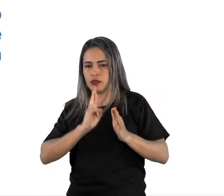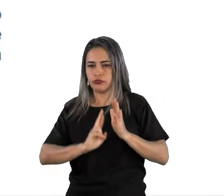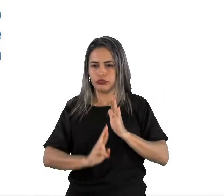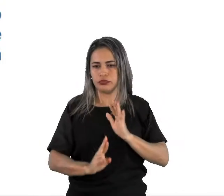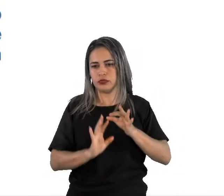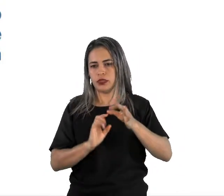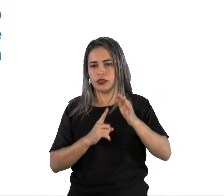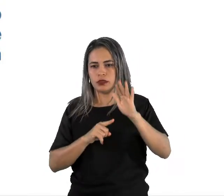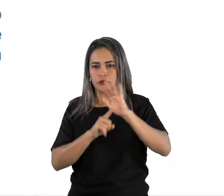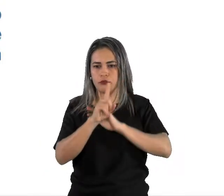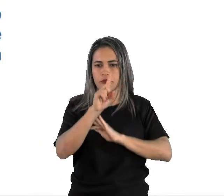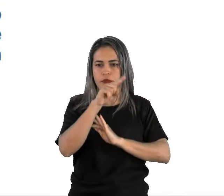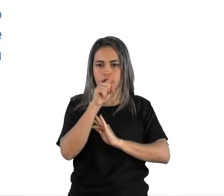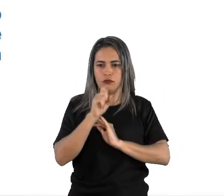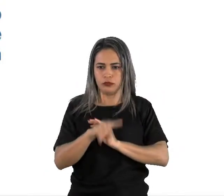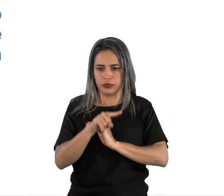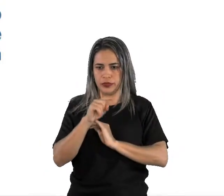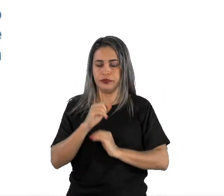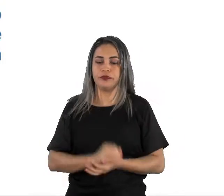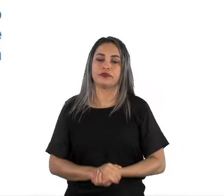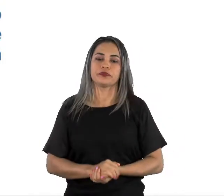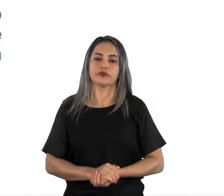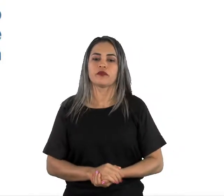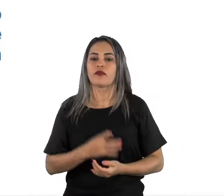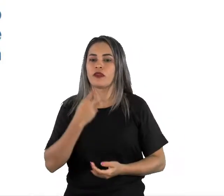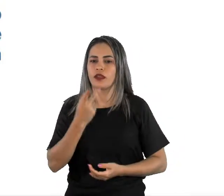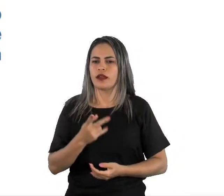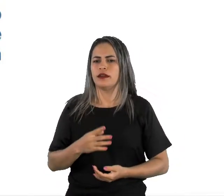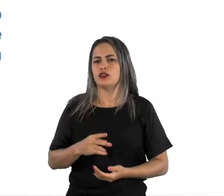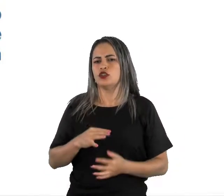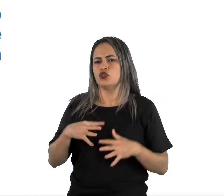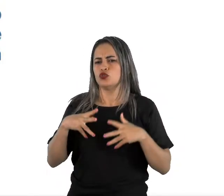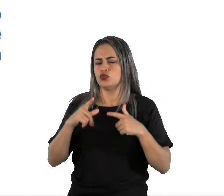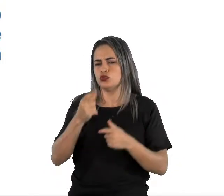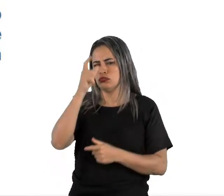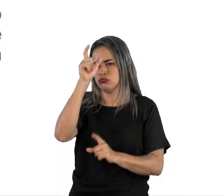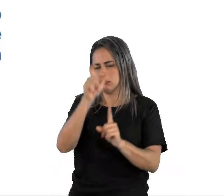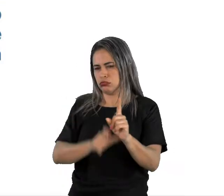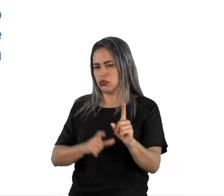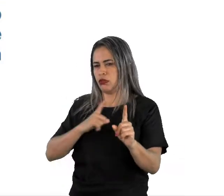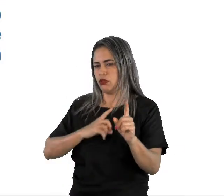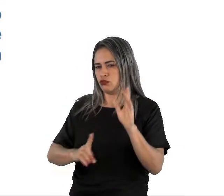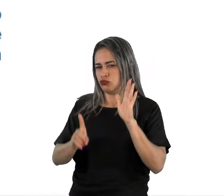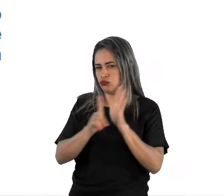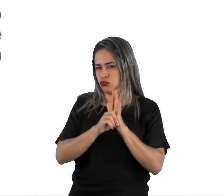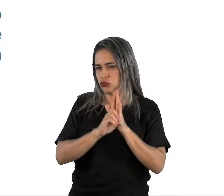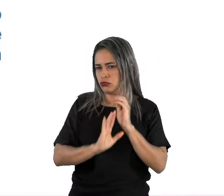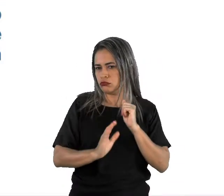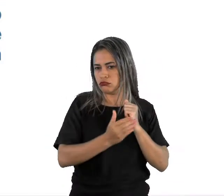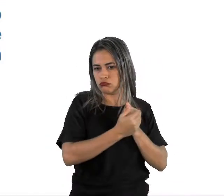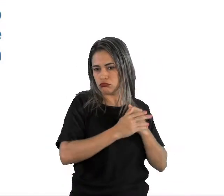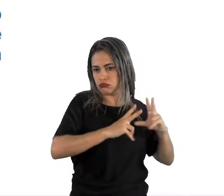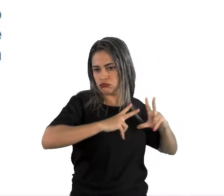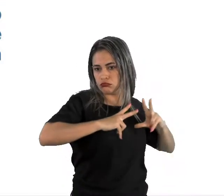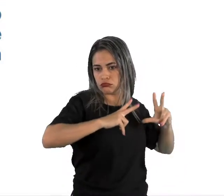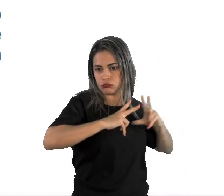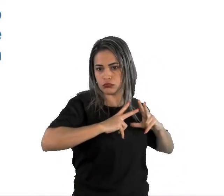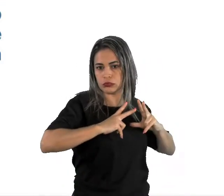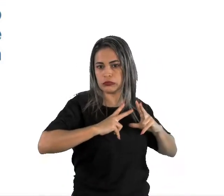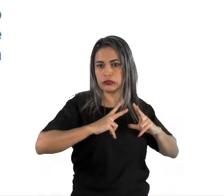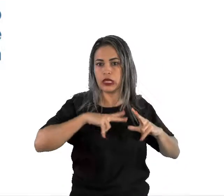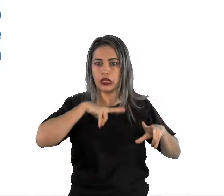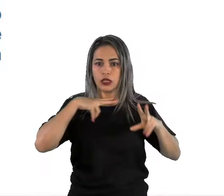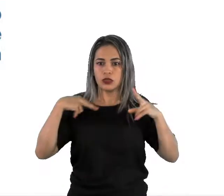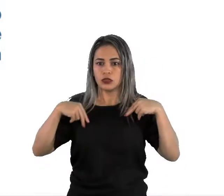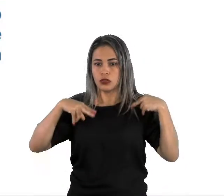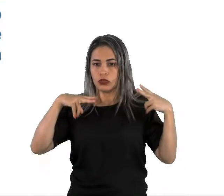Então, vamos ver aí? Diz assim, todo indivíduo tem o direito à privacidade. Para o adolescente,